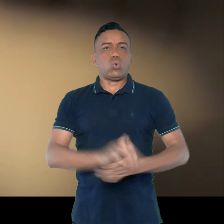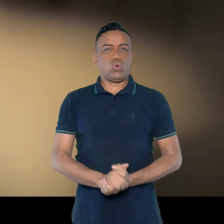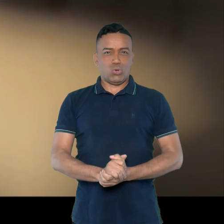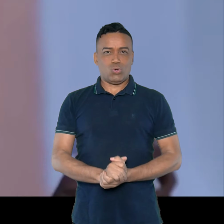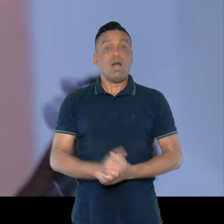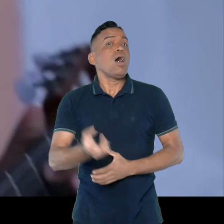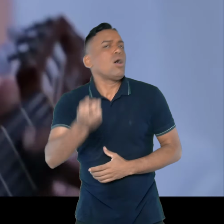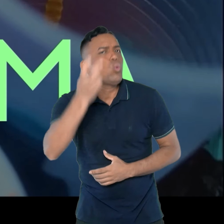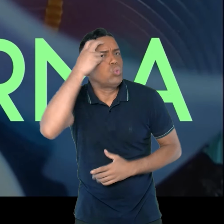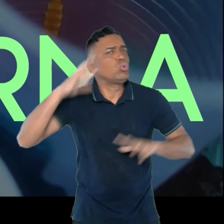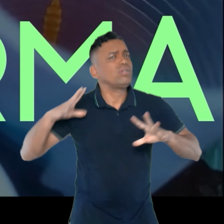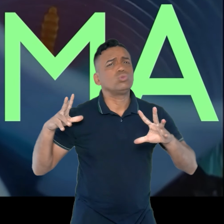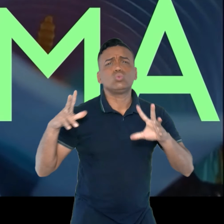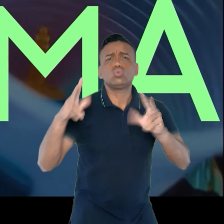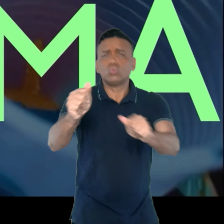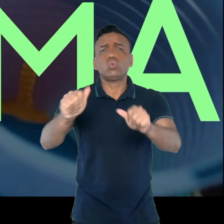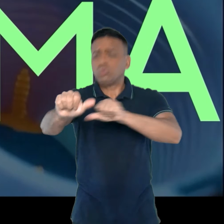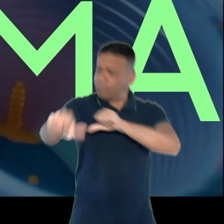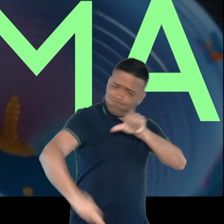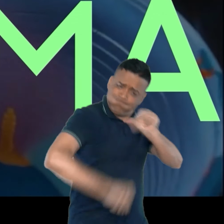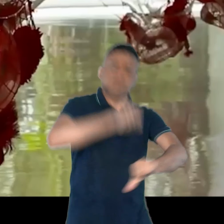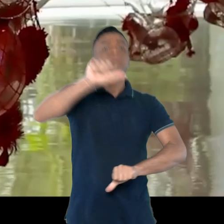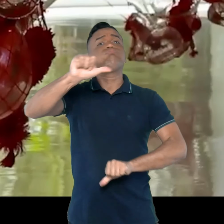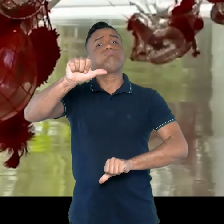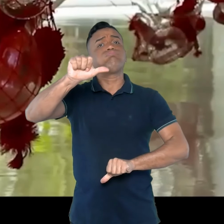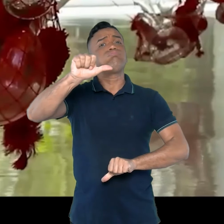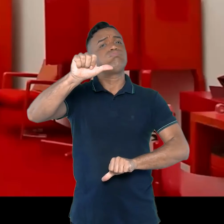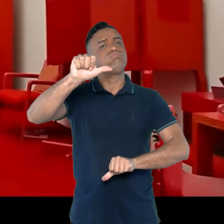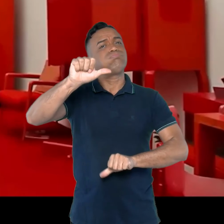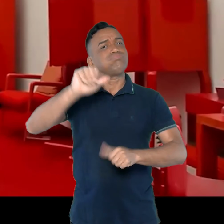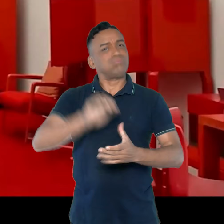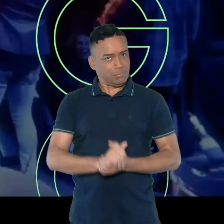A cultura é tudo aquilo que transforma.